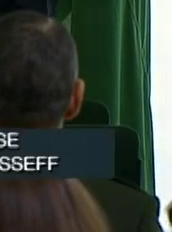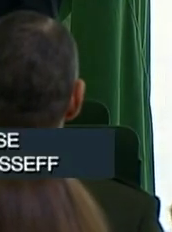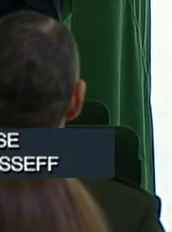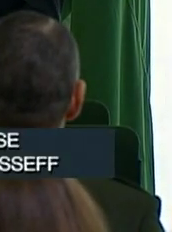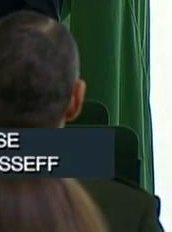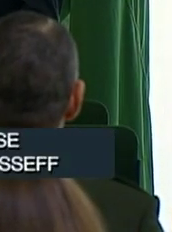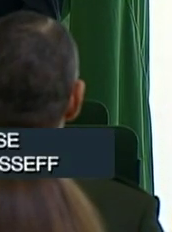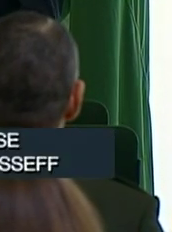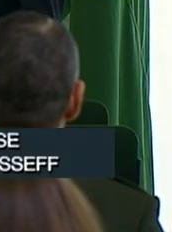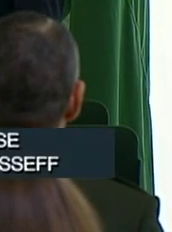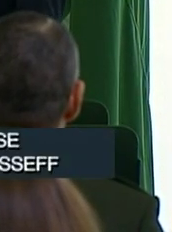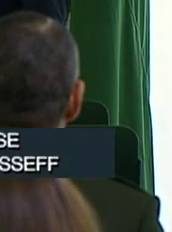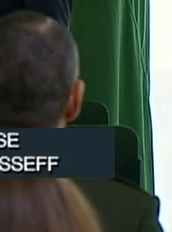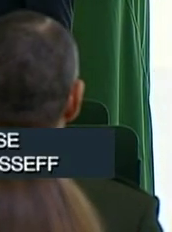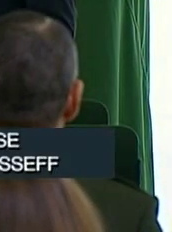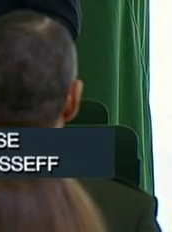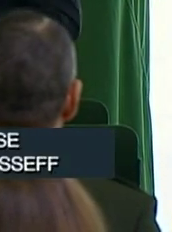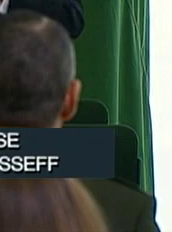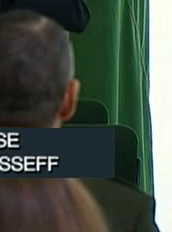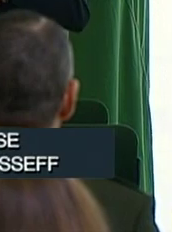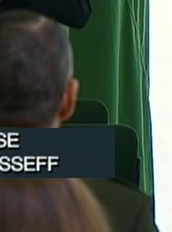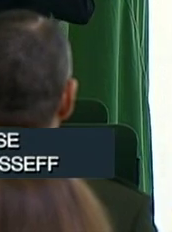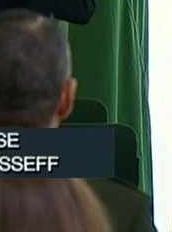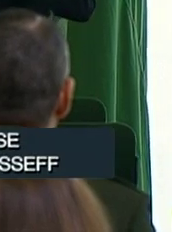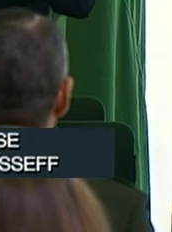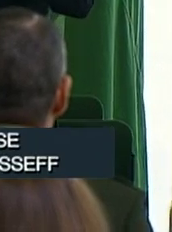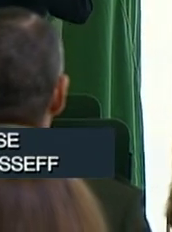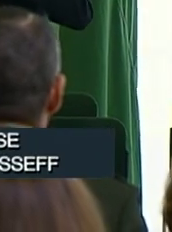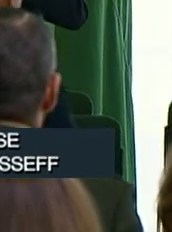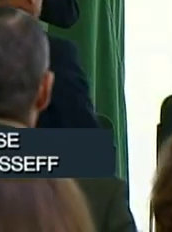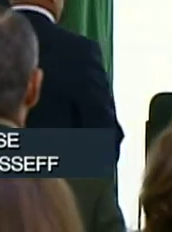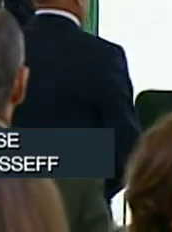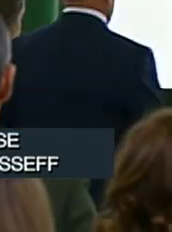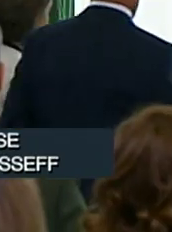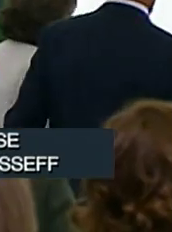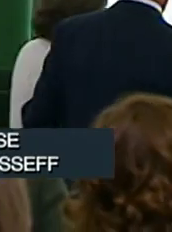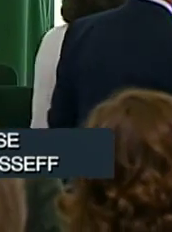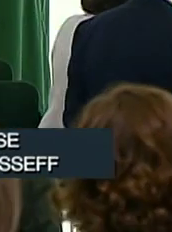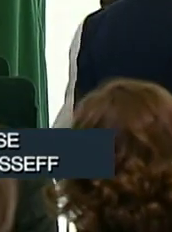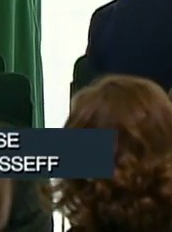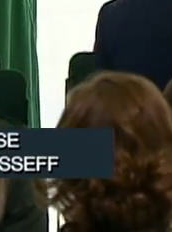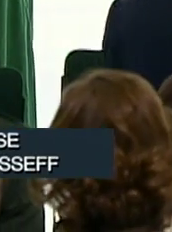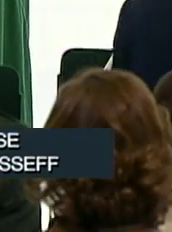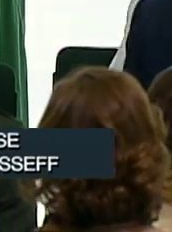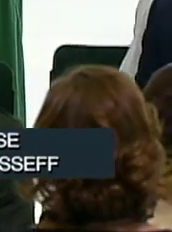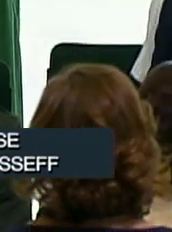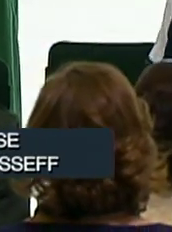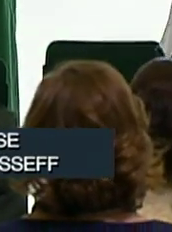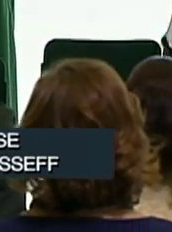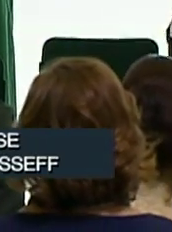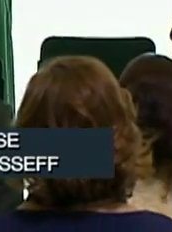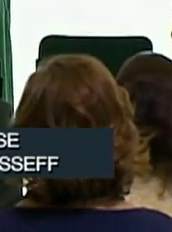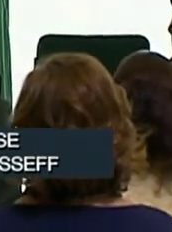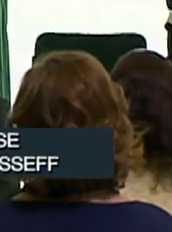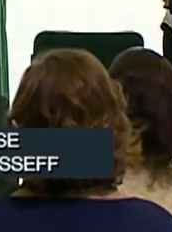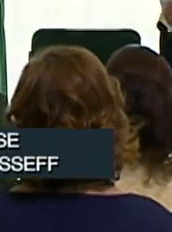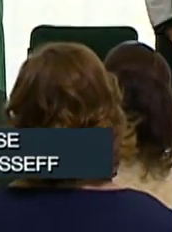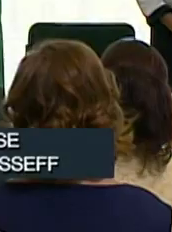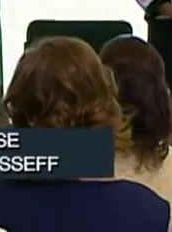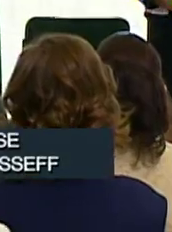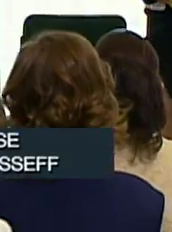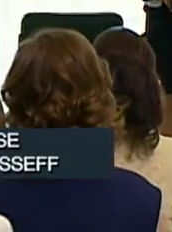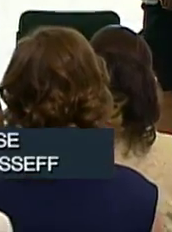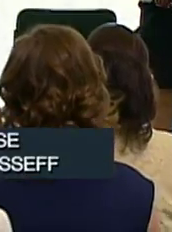à presidenta Dilma Rousseff. São oficiais generais recém-promovidos na Marinha, Exército e